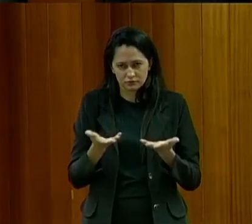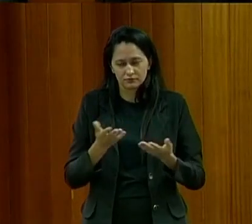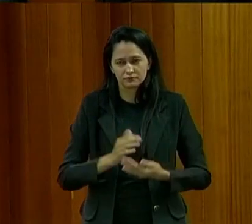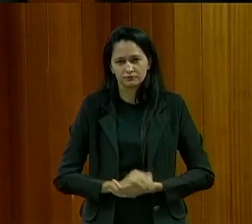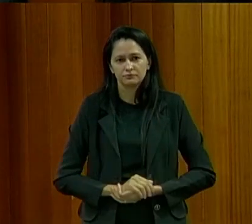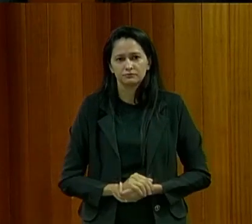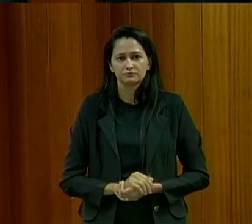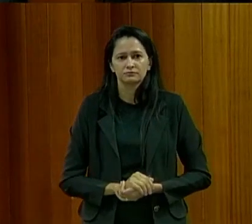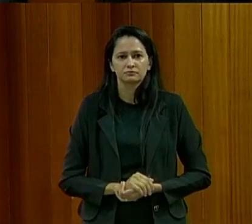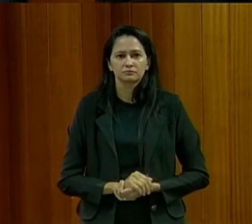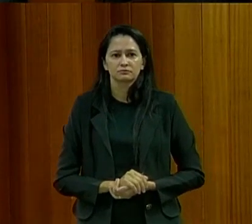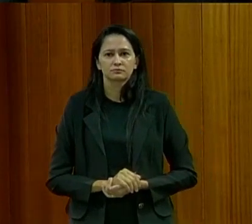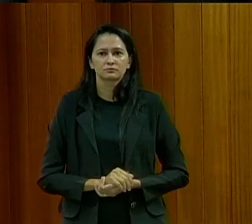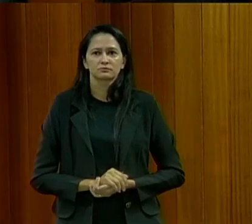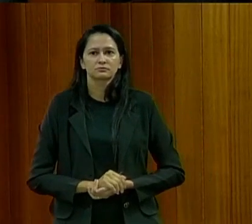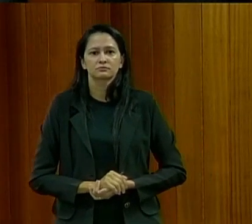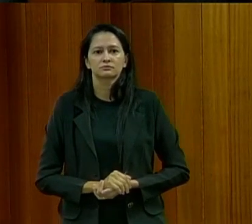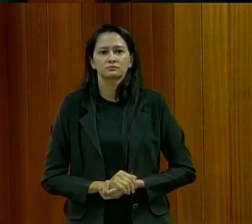Tá.